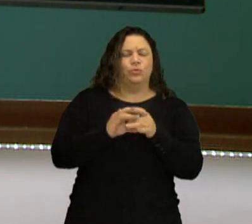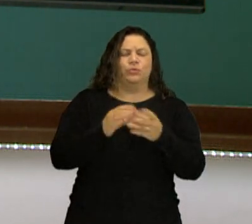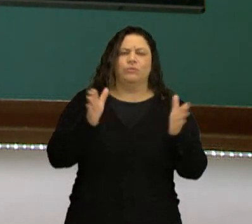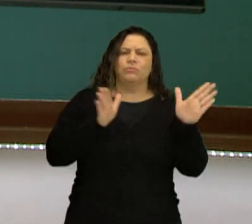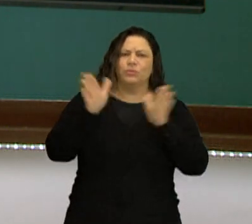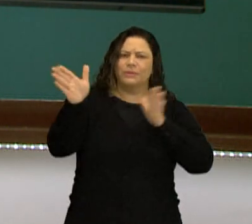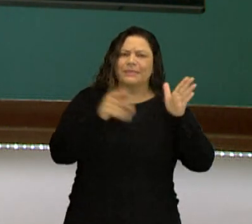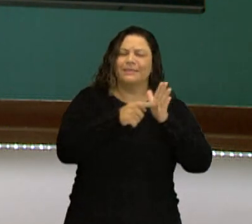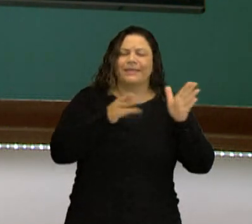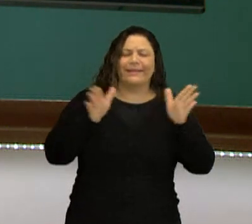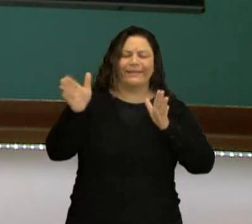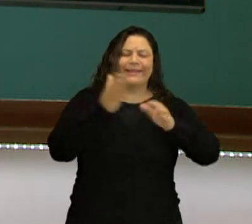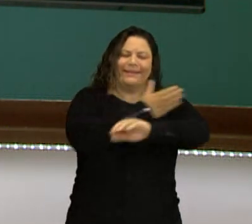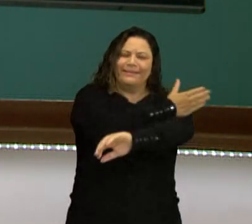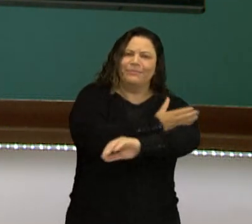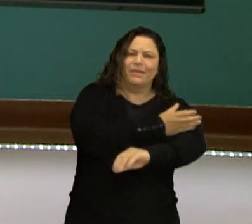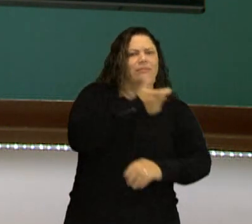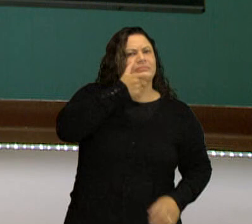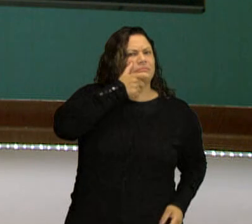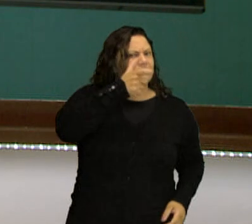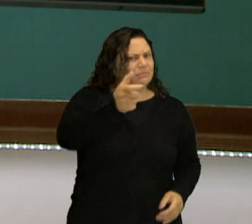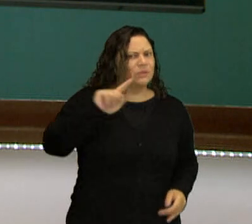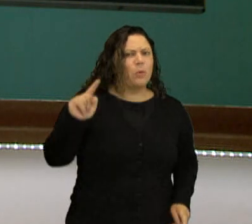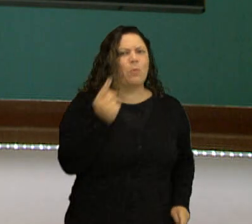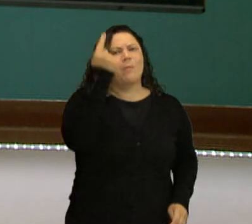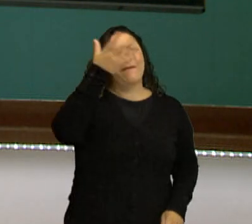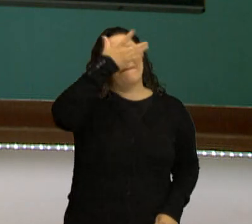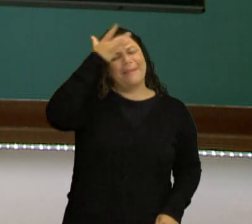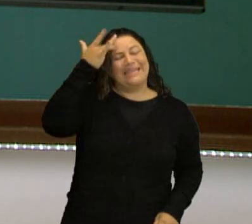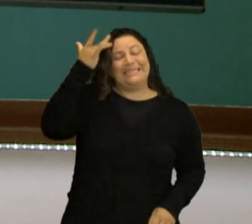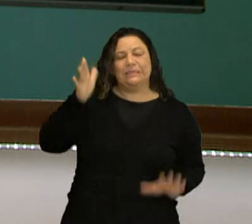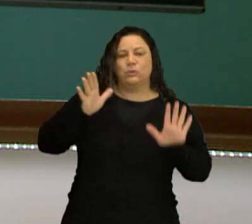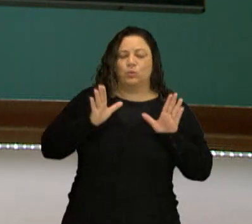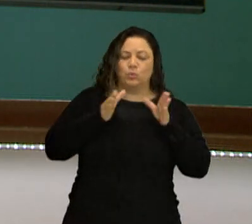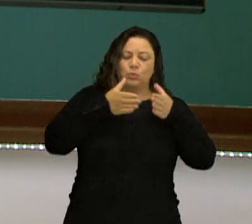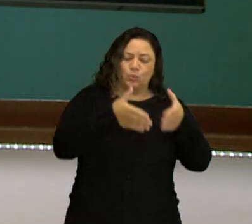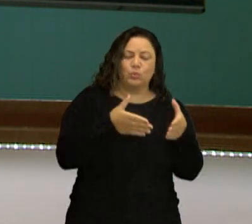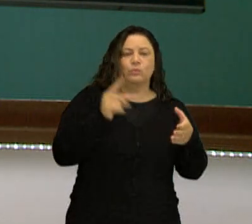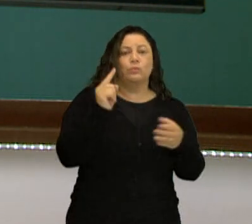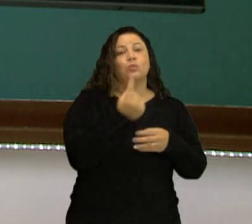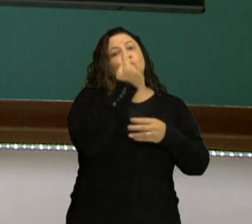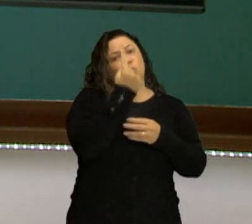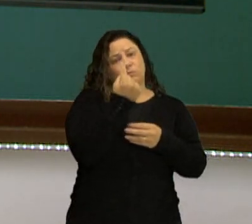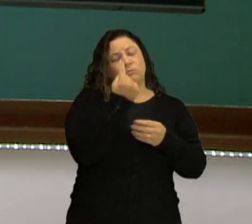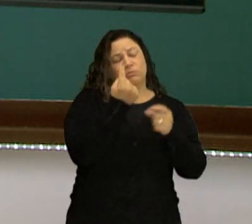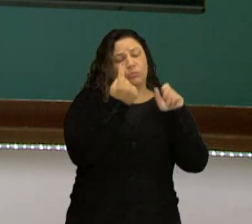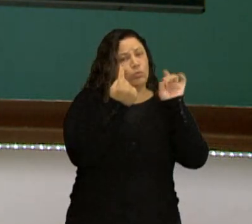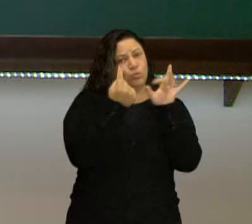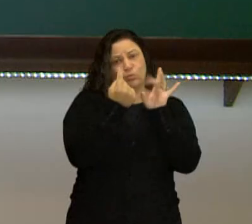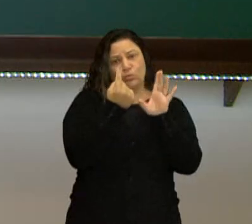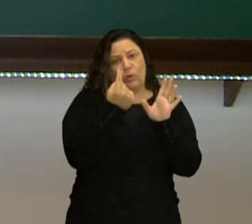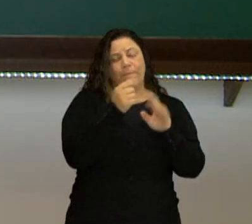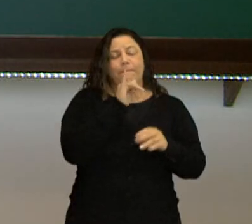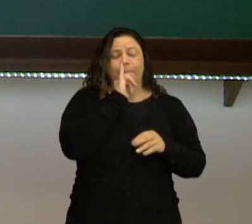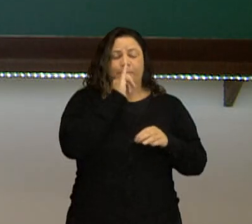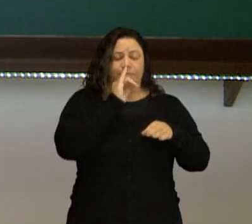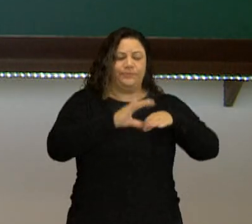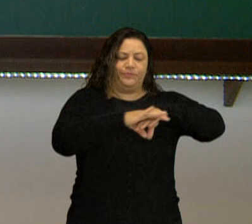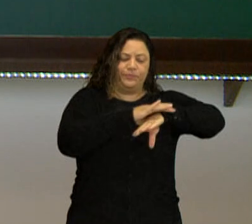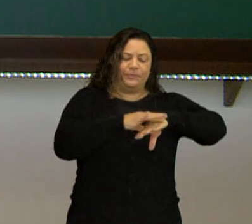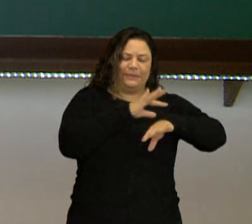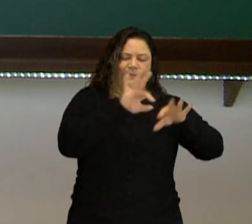Olha que interessante, né? Uma pessoa só poderia trabalhar em um único ofício. Então, se ela era uma artesã,